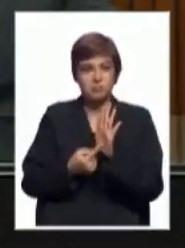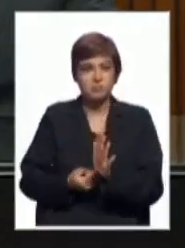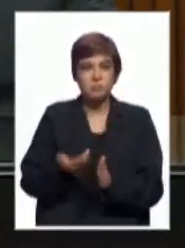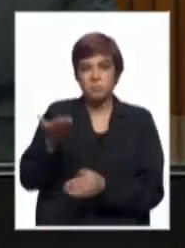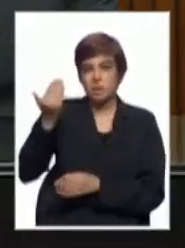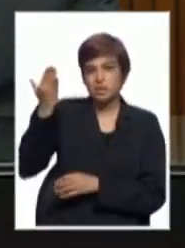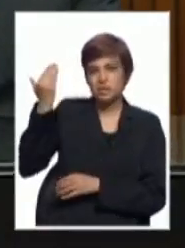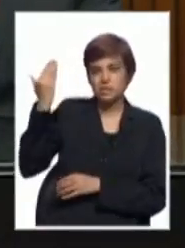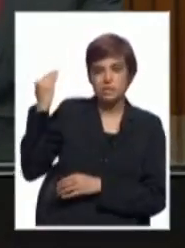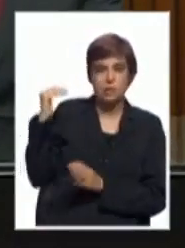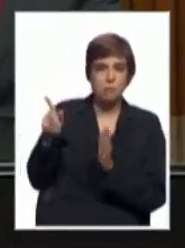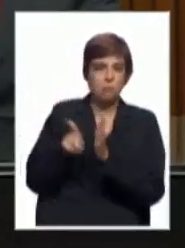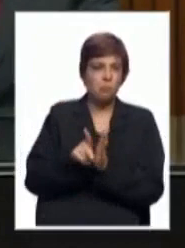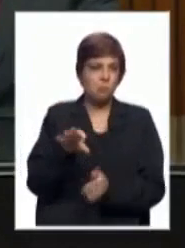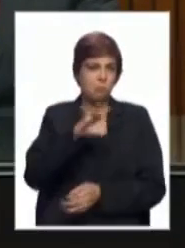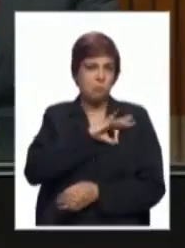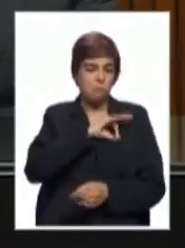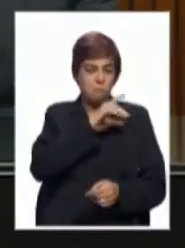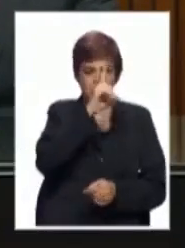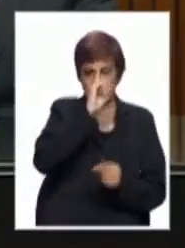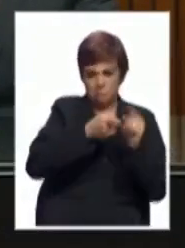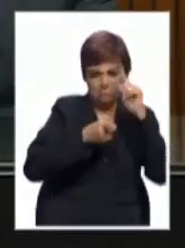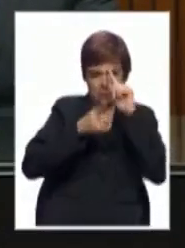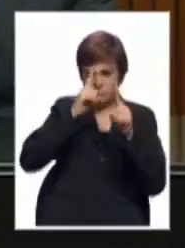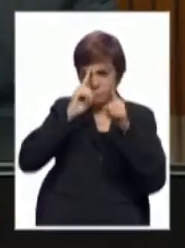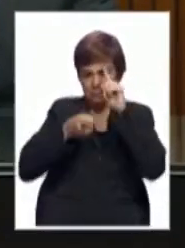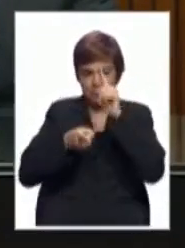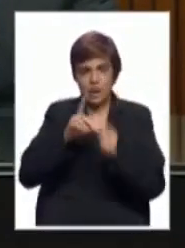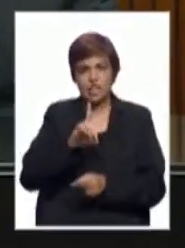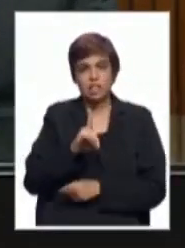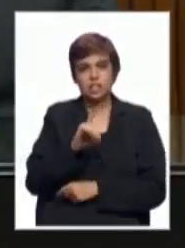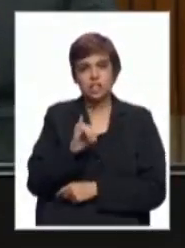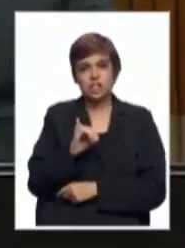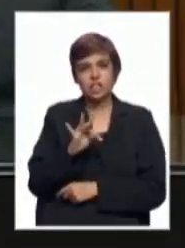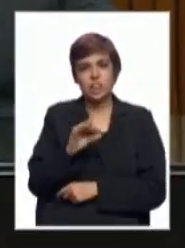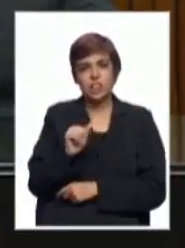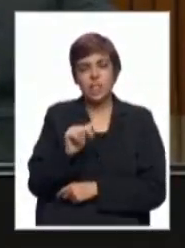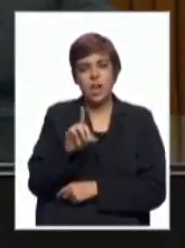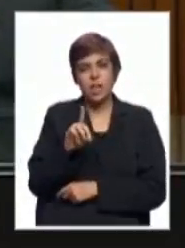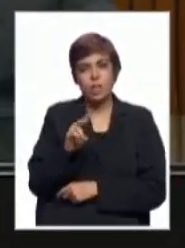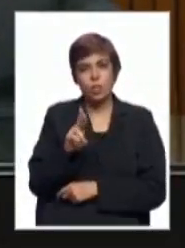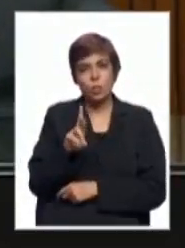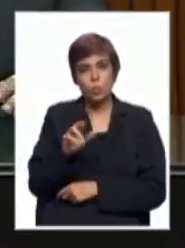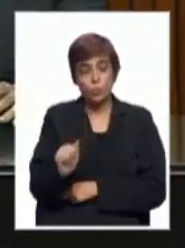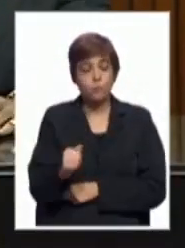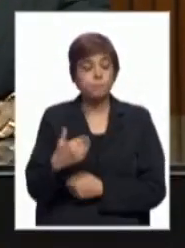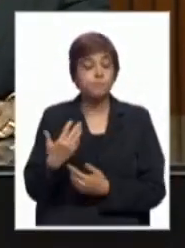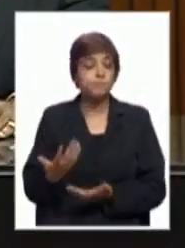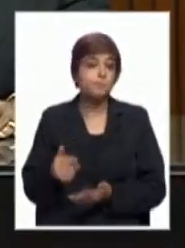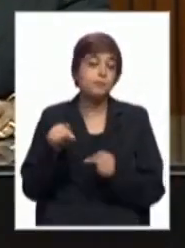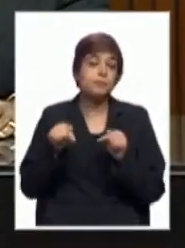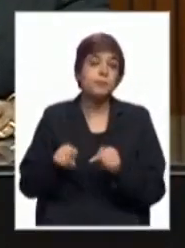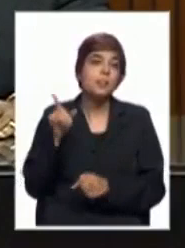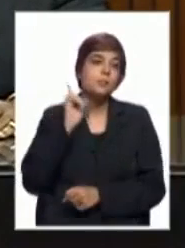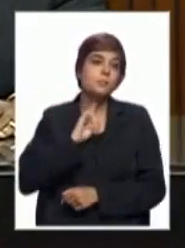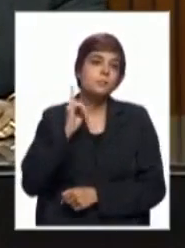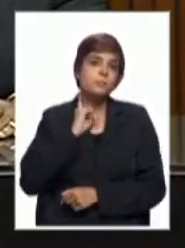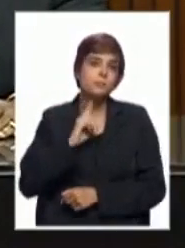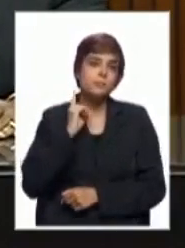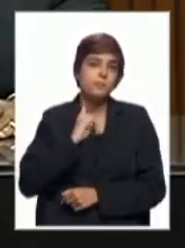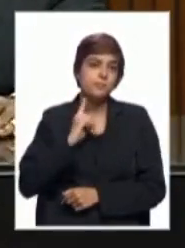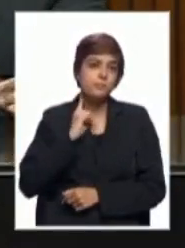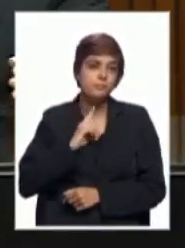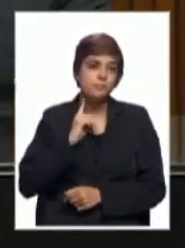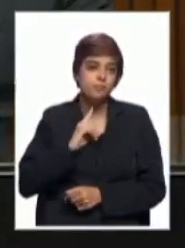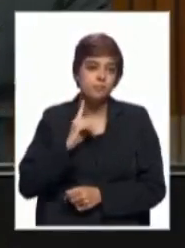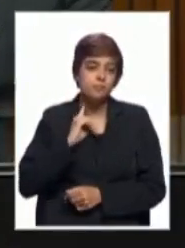militar e à instauração do período democrático no Brasil. Sobre o quadro atual de Minas Gerais, Agostinho Patrus